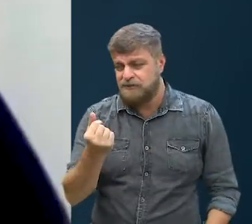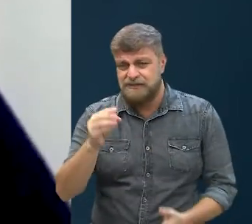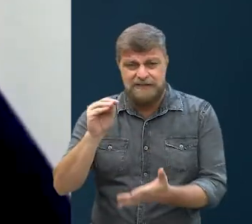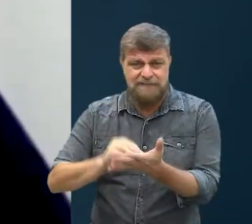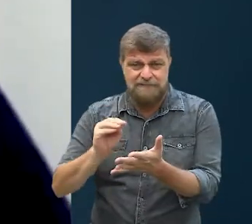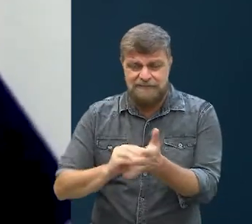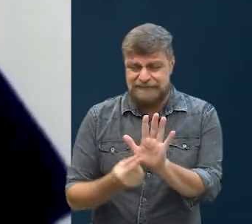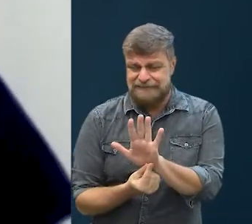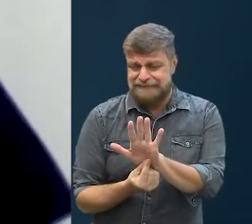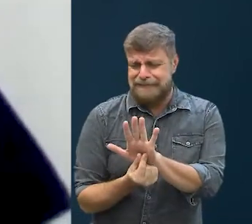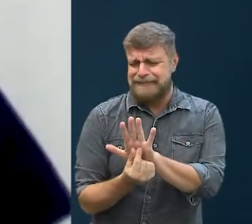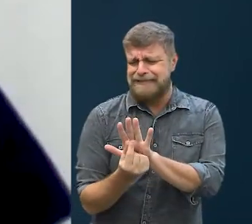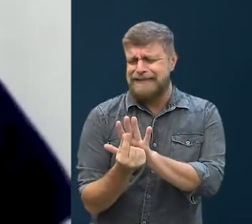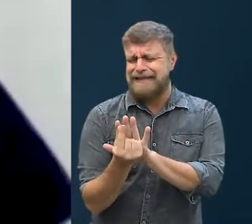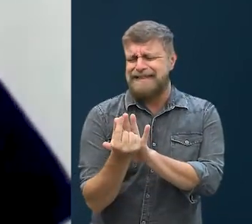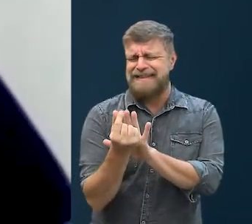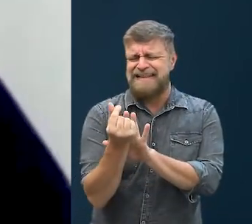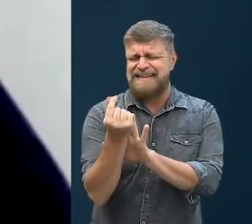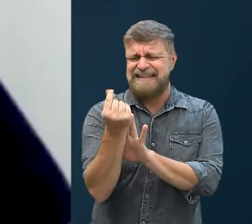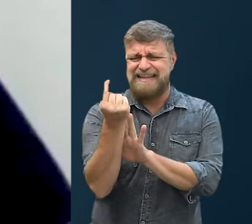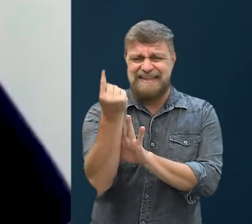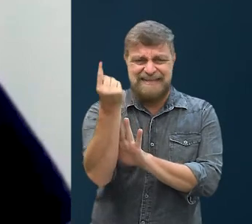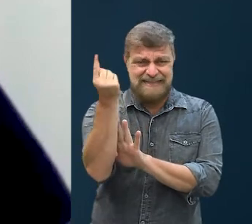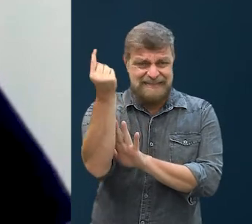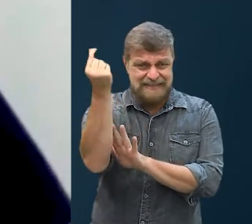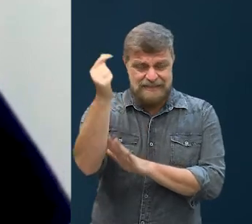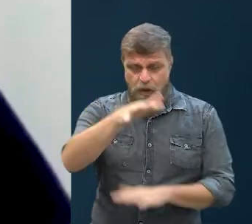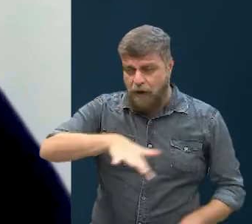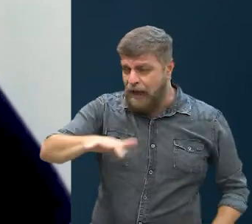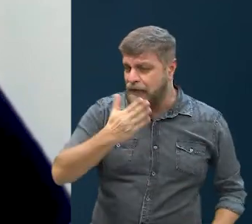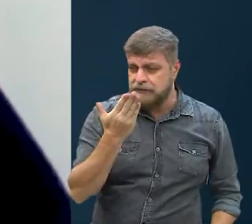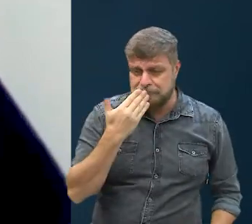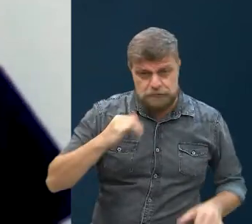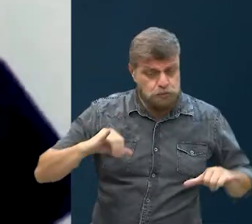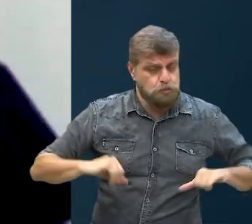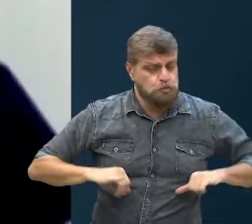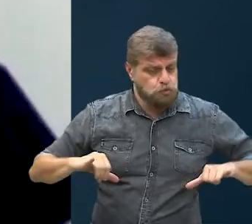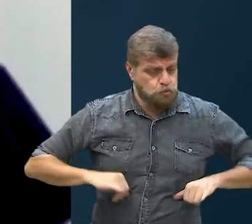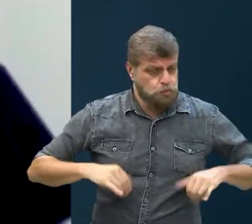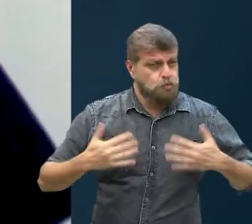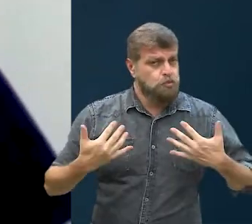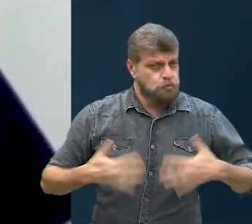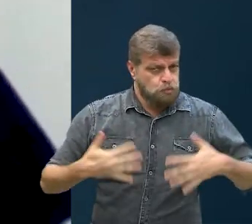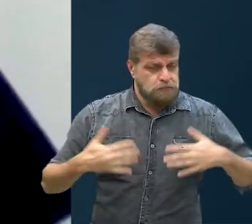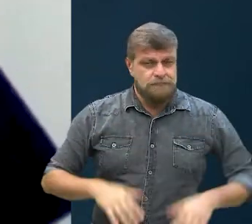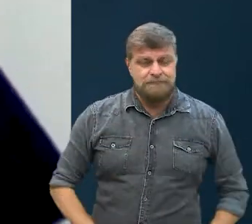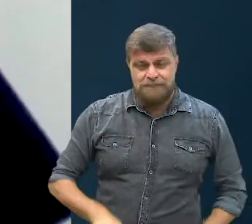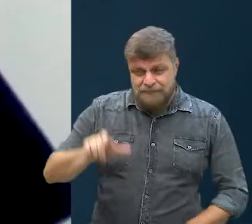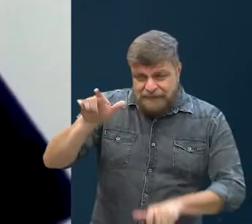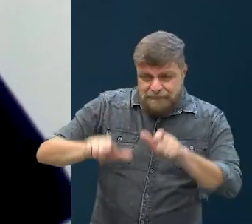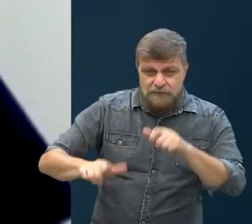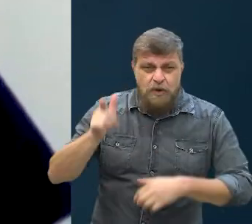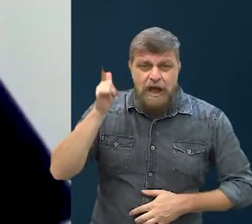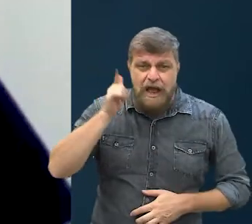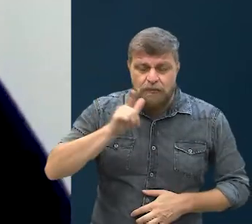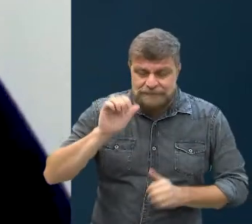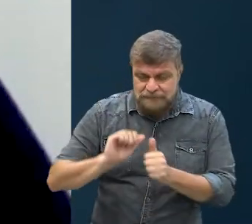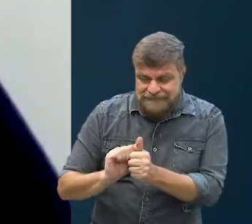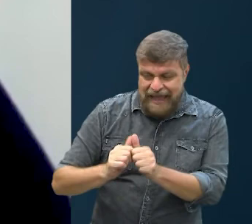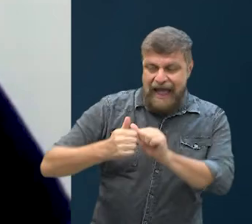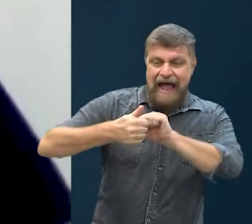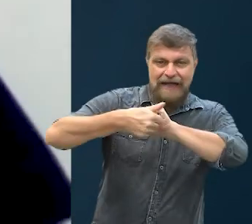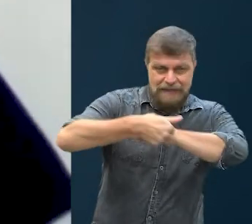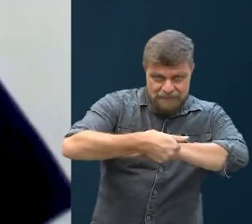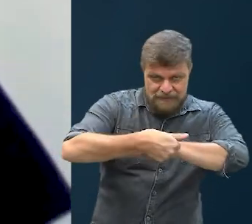uma inflação altíssima, né, dentro do segmento de alimentação. Mas aqueles que conseguiram se